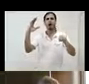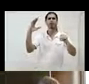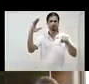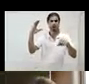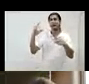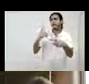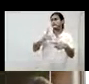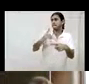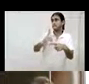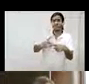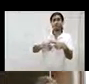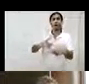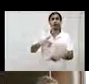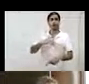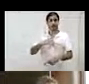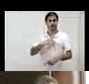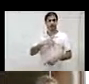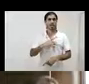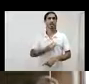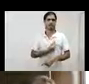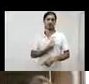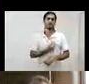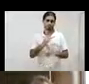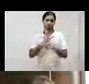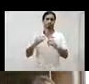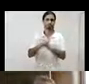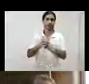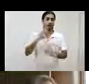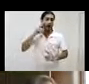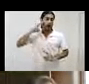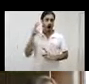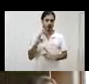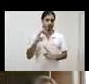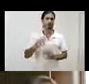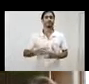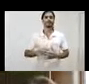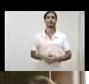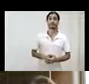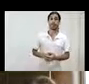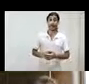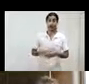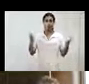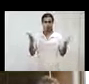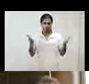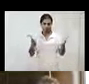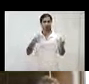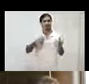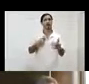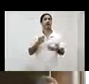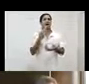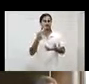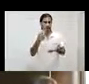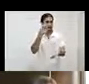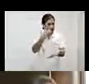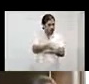acho, sob o meu ponto de vista. Mas eu quero afirmar a educação como ciências humanas, assim que a gente compreende.